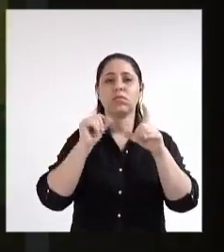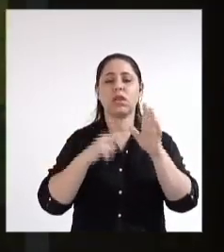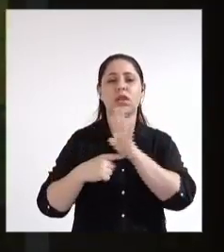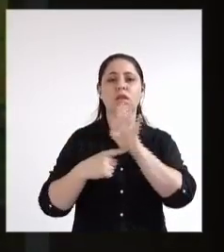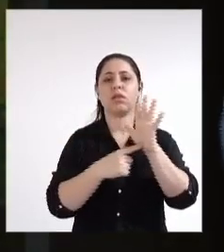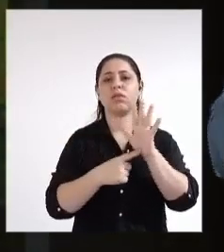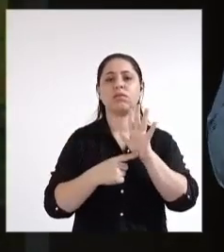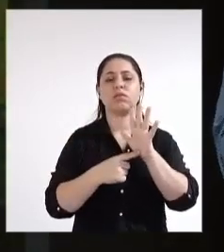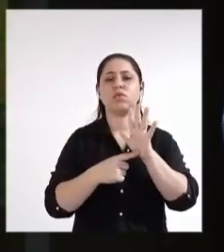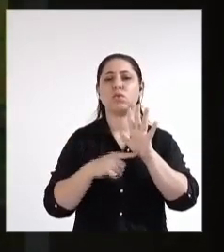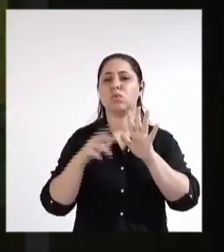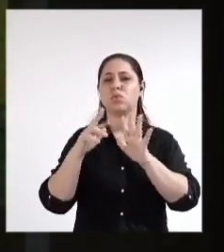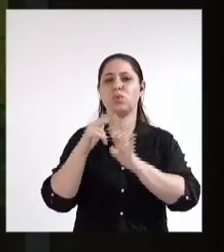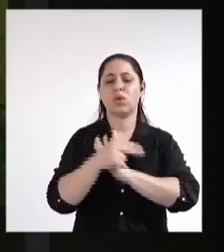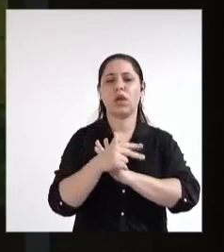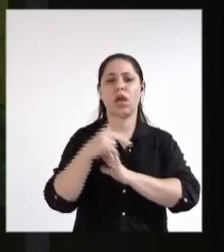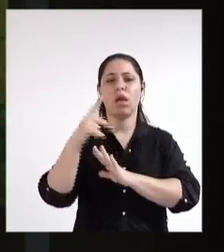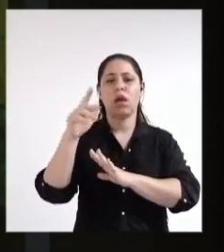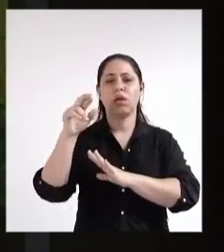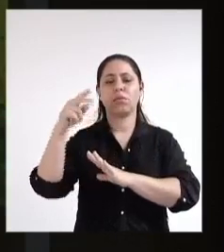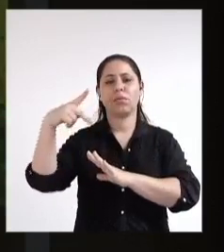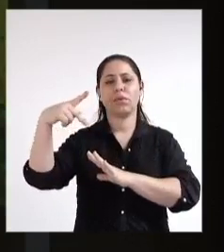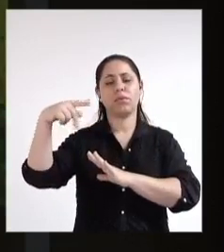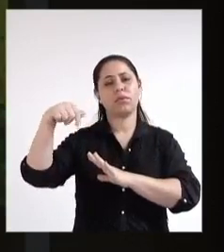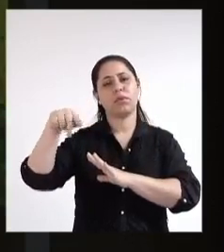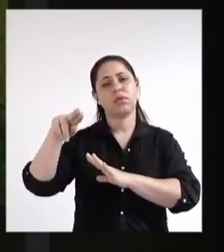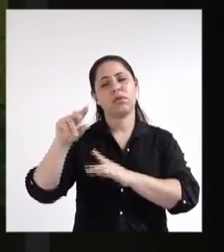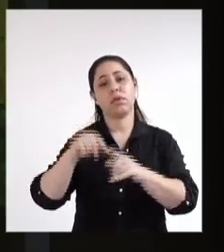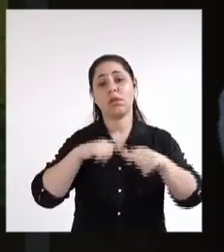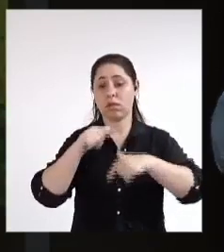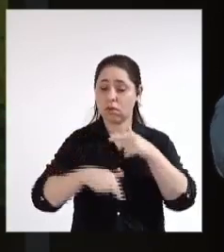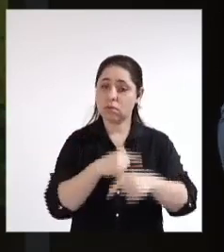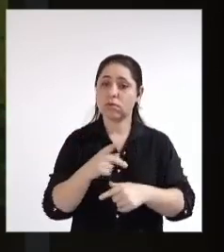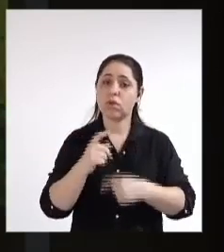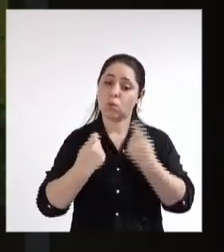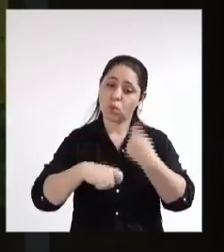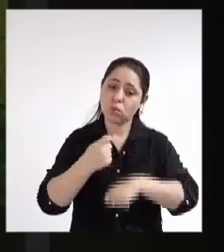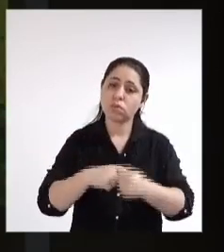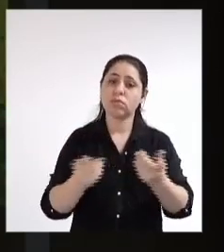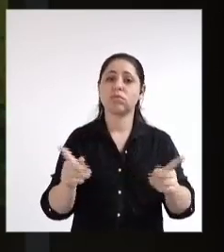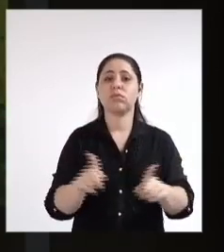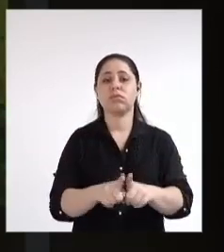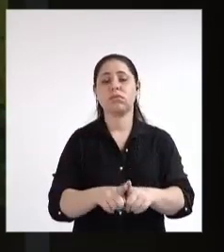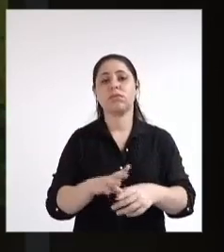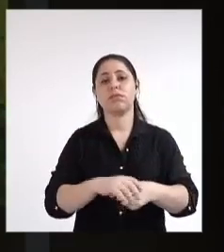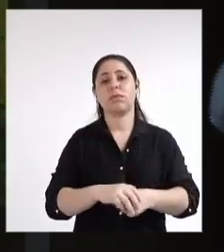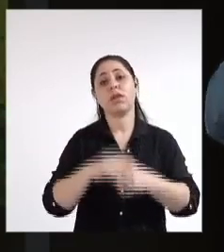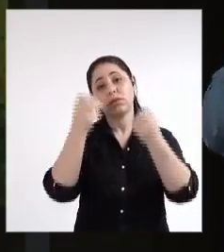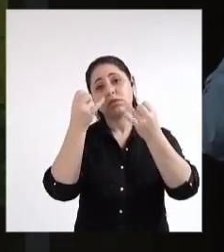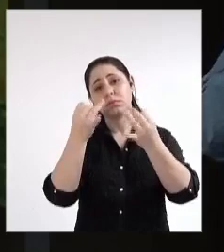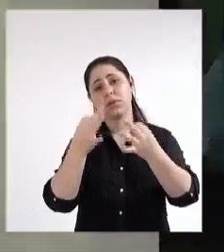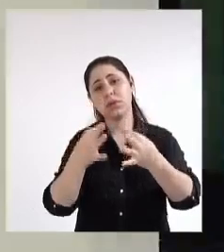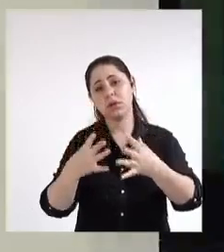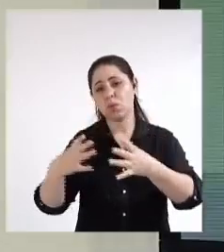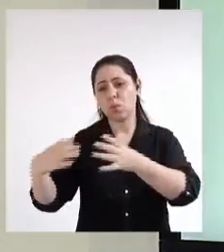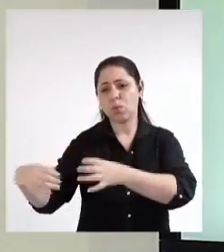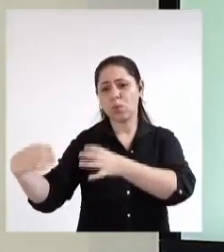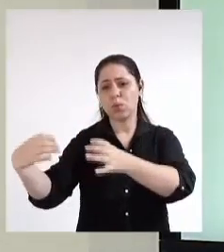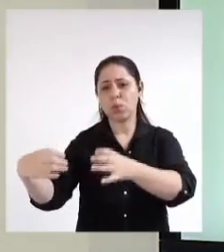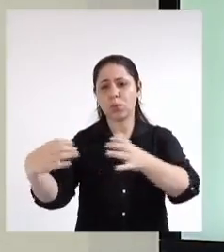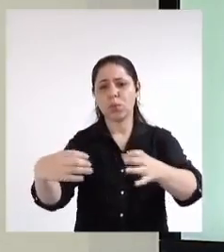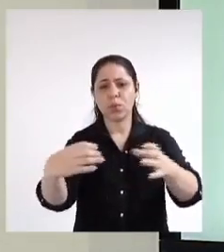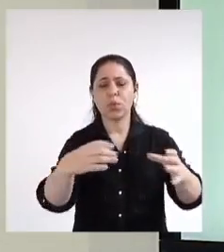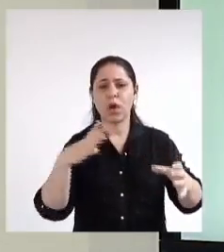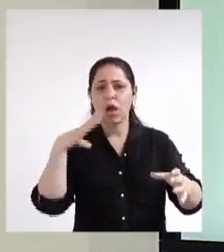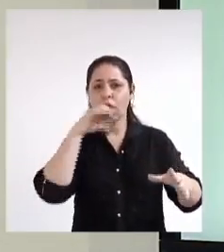diversas outras rppn que trabalham isso tudo e aí gente falando então de todas essas áreas de maneira bem rápida que vai